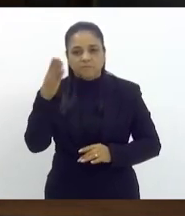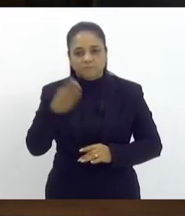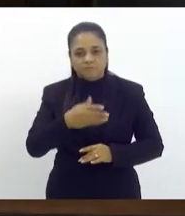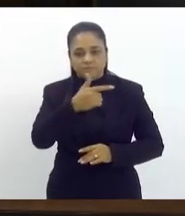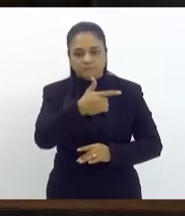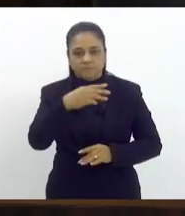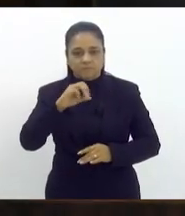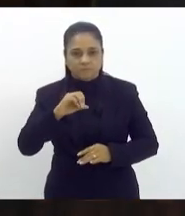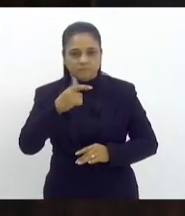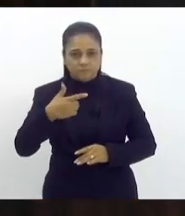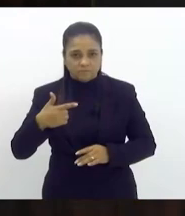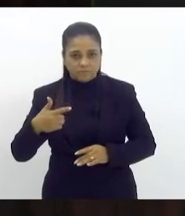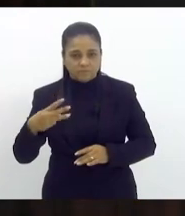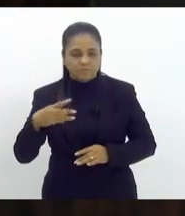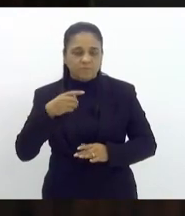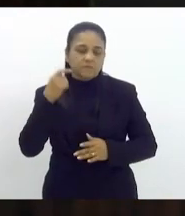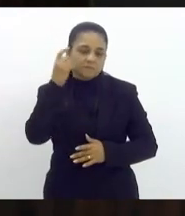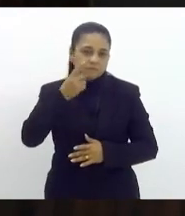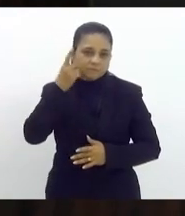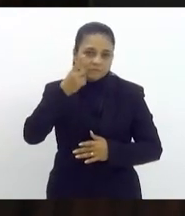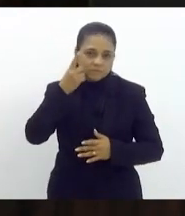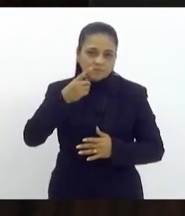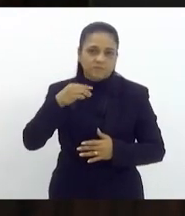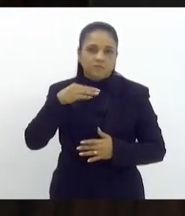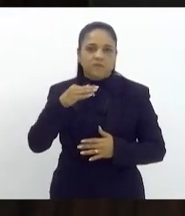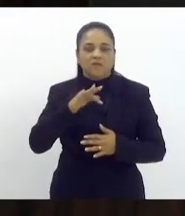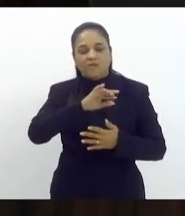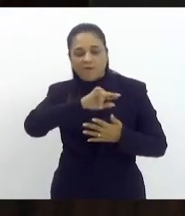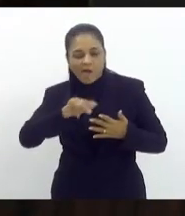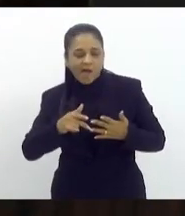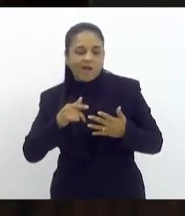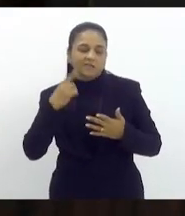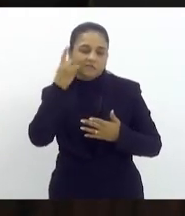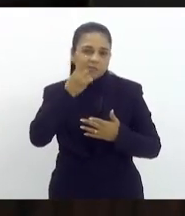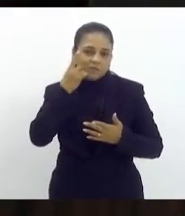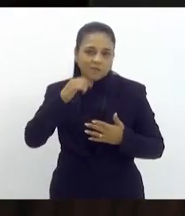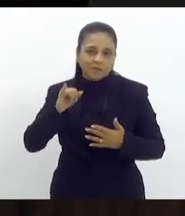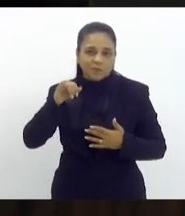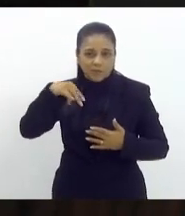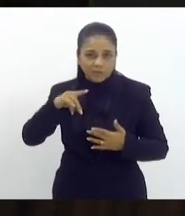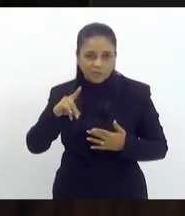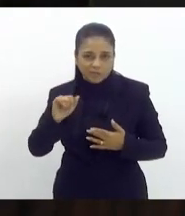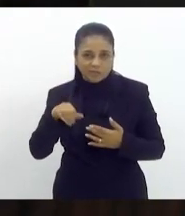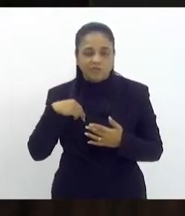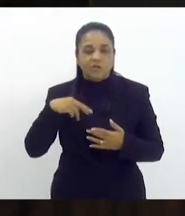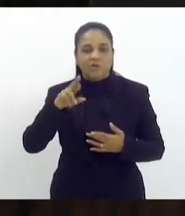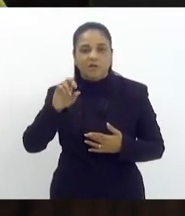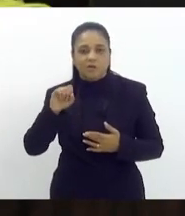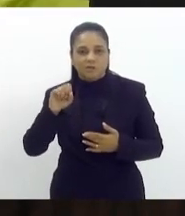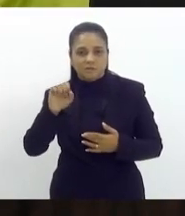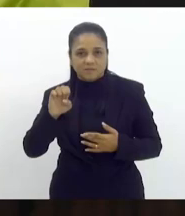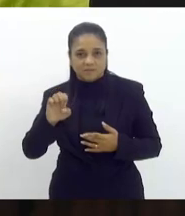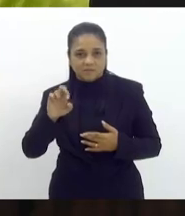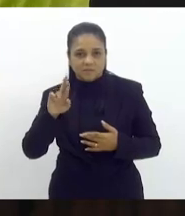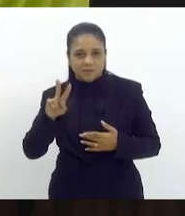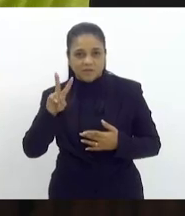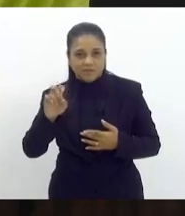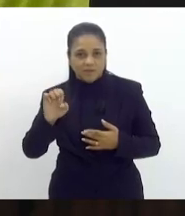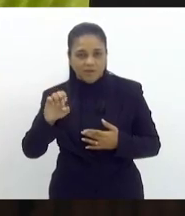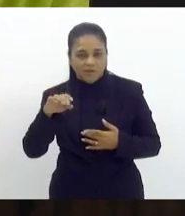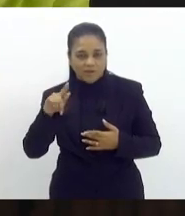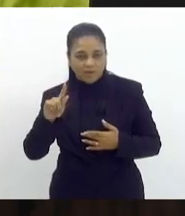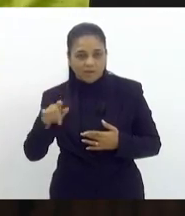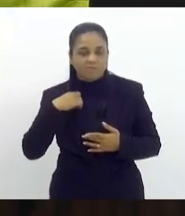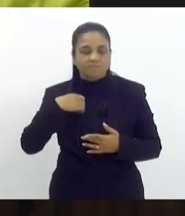pai Alan Lopes Felipe Soares Fábio Silva Samuel Malafaia índia Rosenberg Reis e tia Ju que